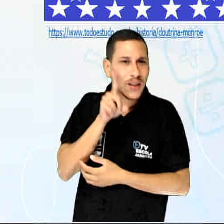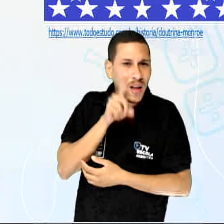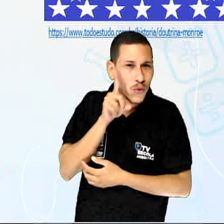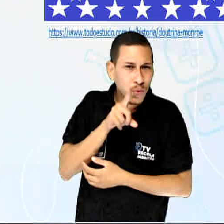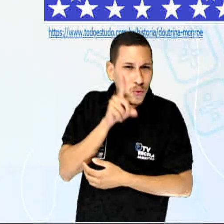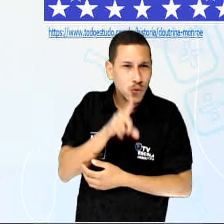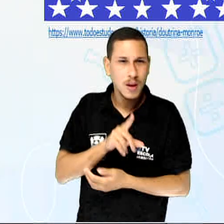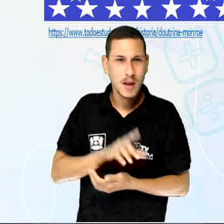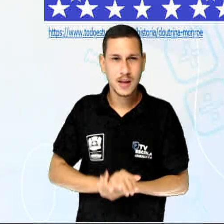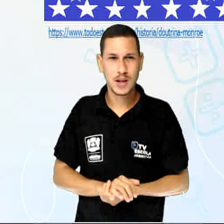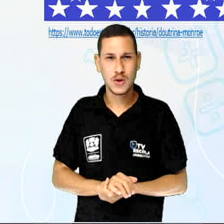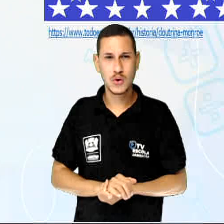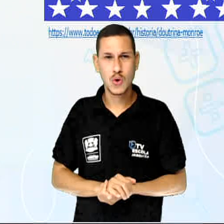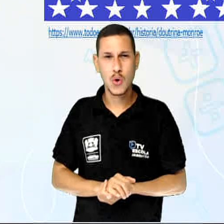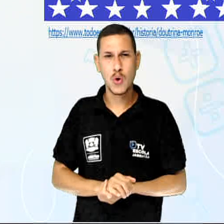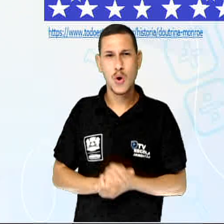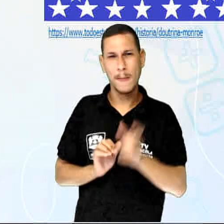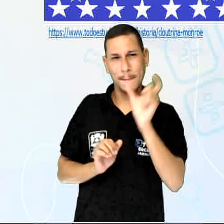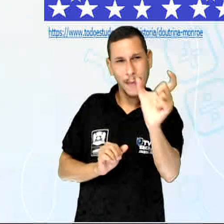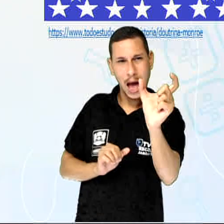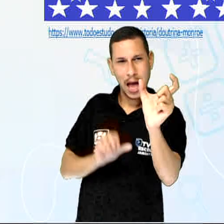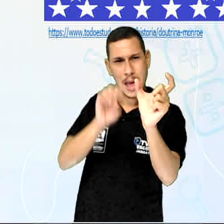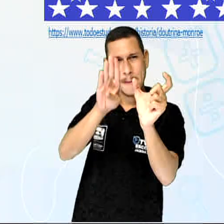do Big Tech.